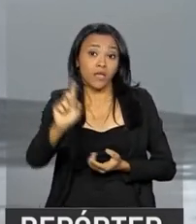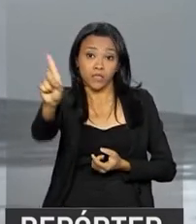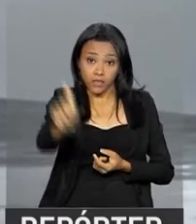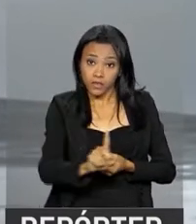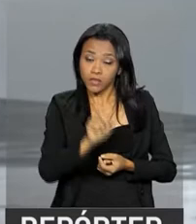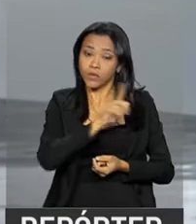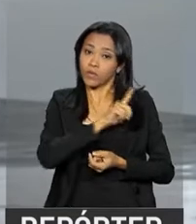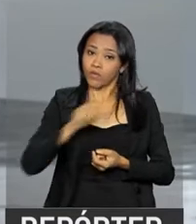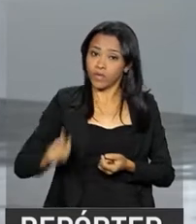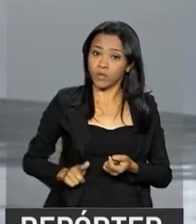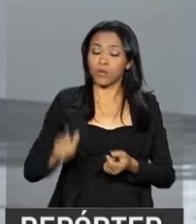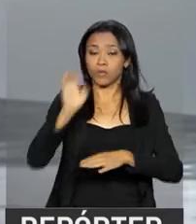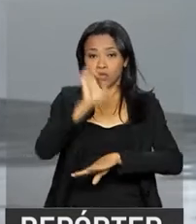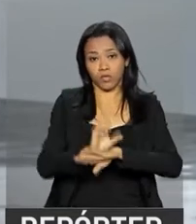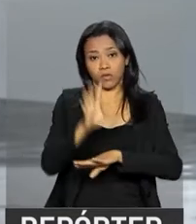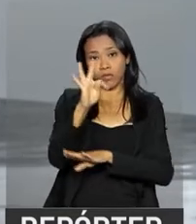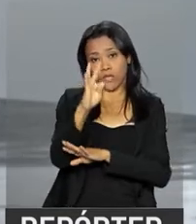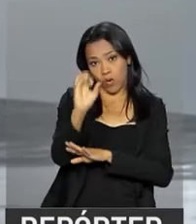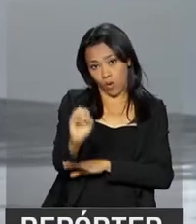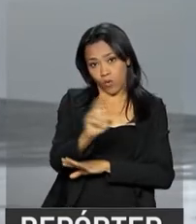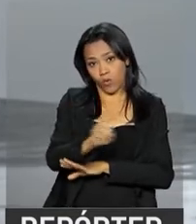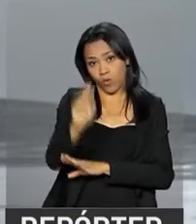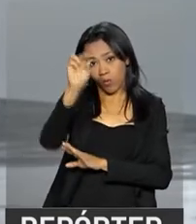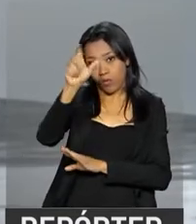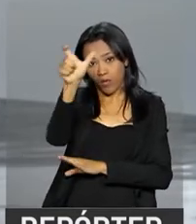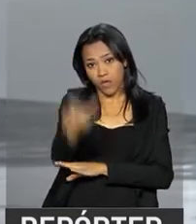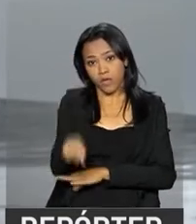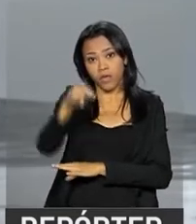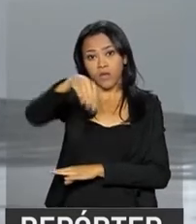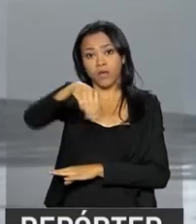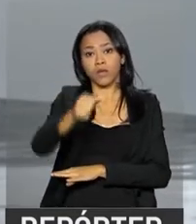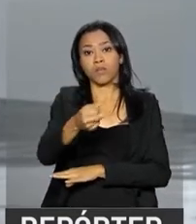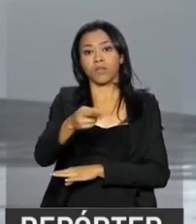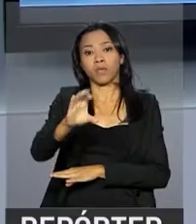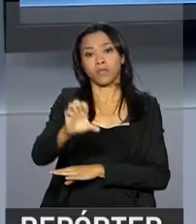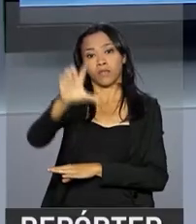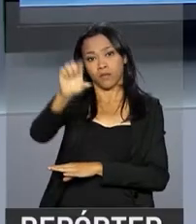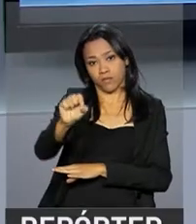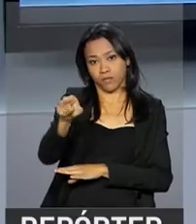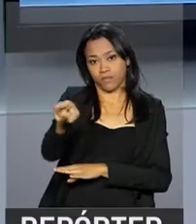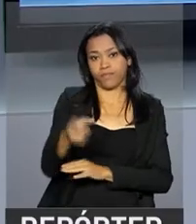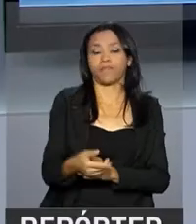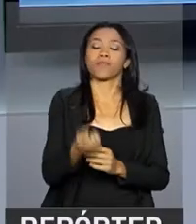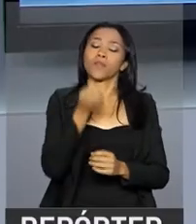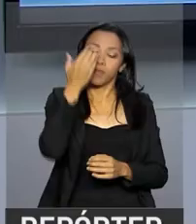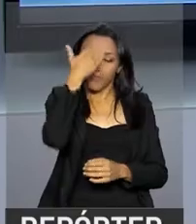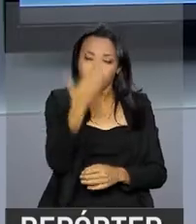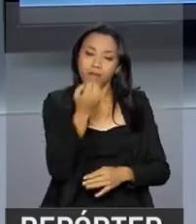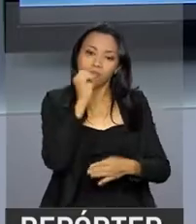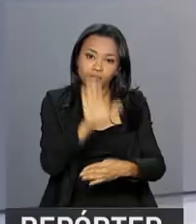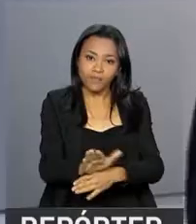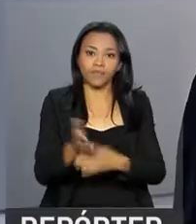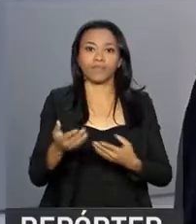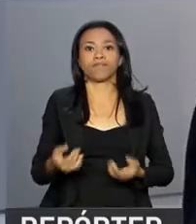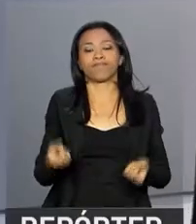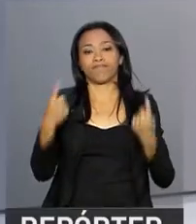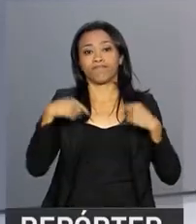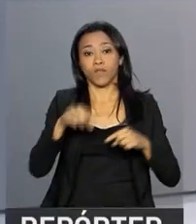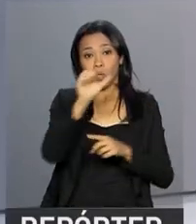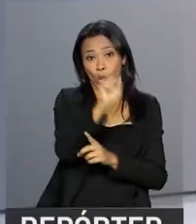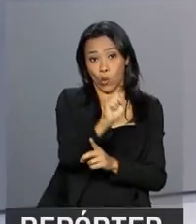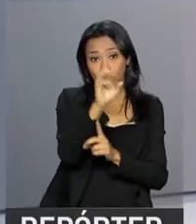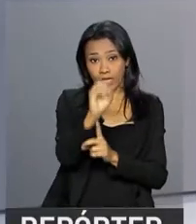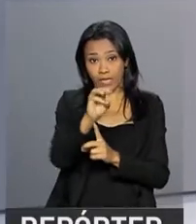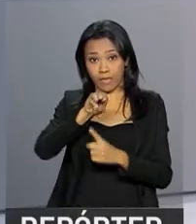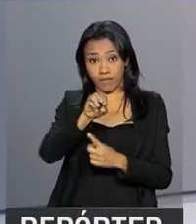de tocantins marcelo miranda eu voto com você no estúdio carol brigada uma boa tarde pra você nem 80